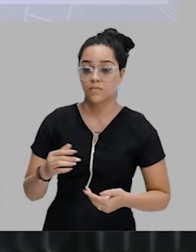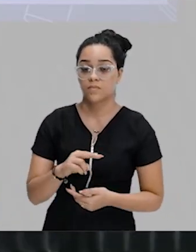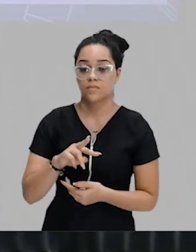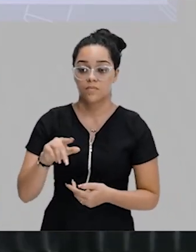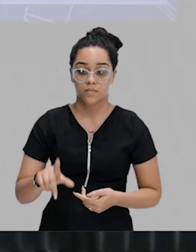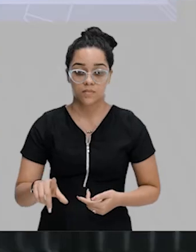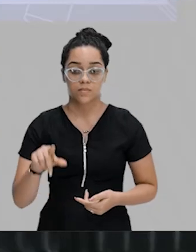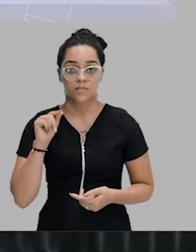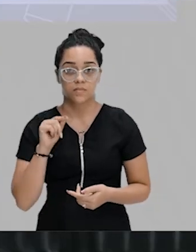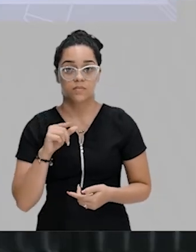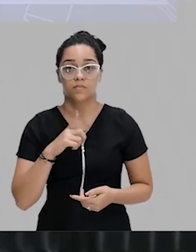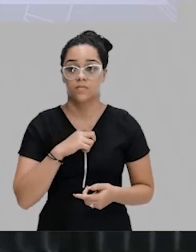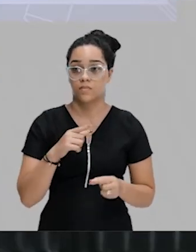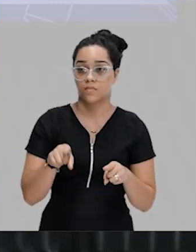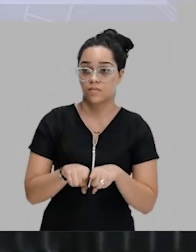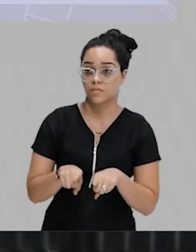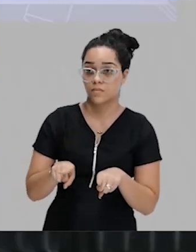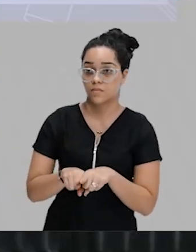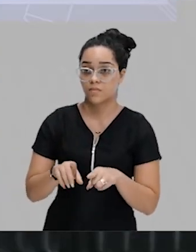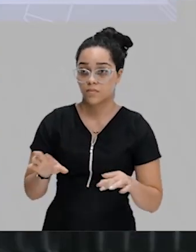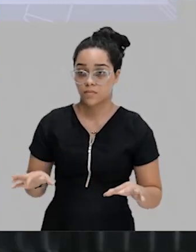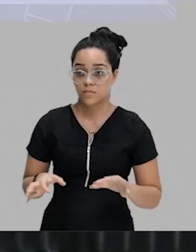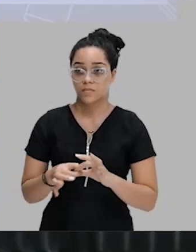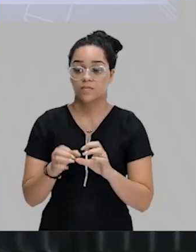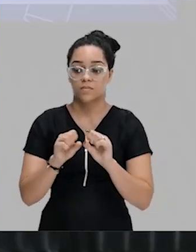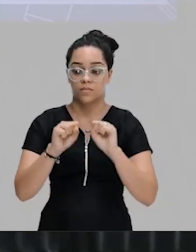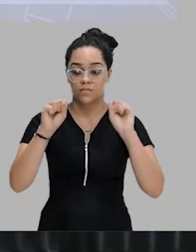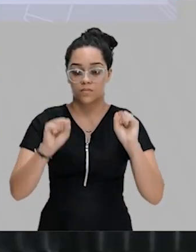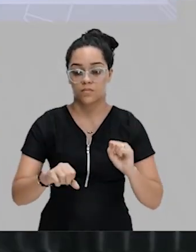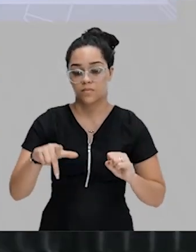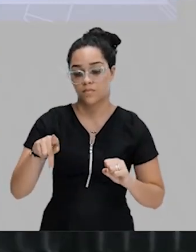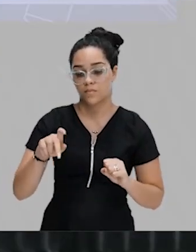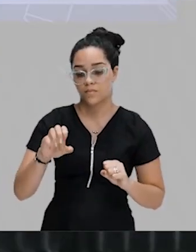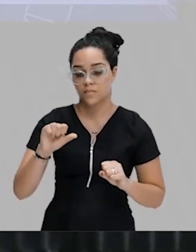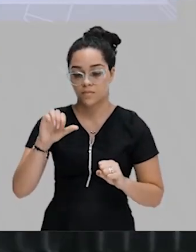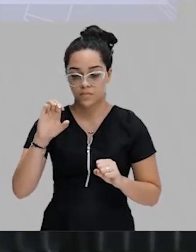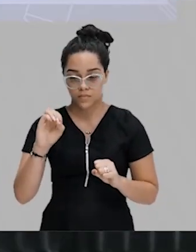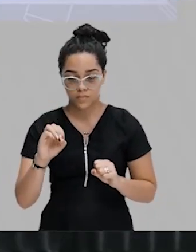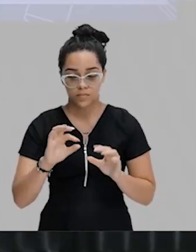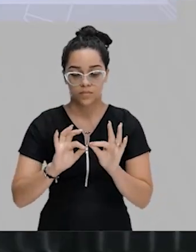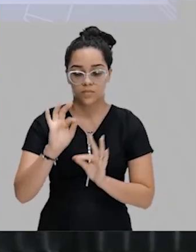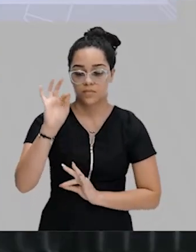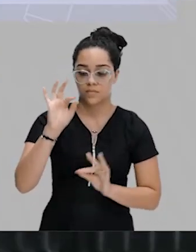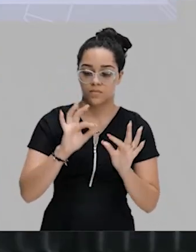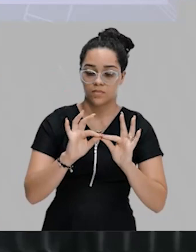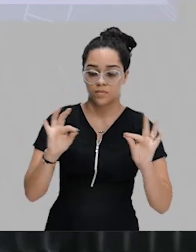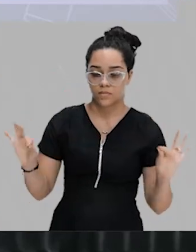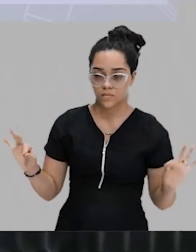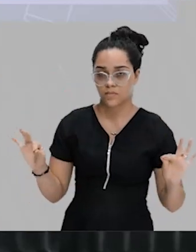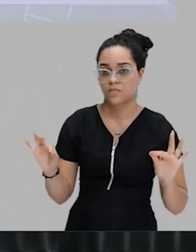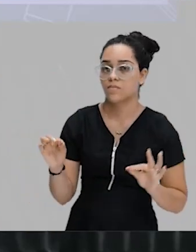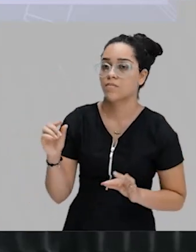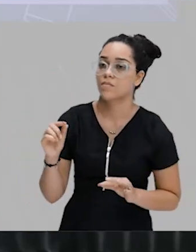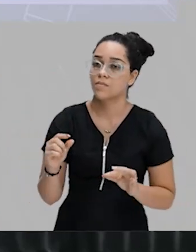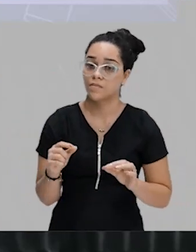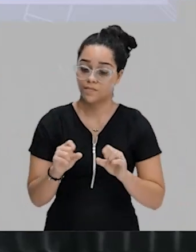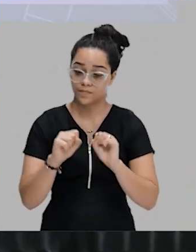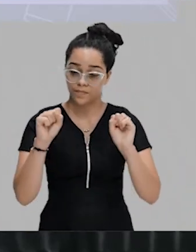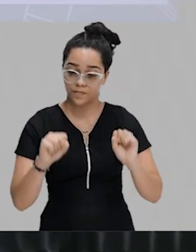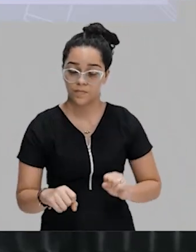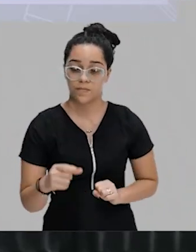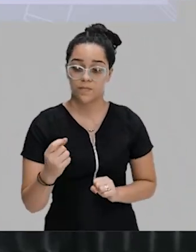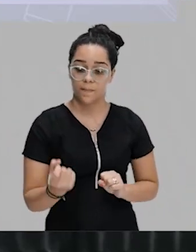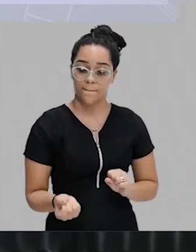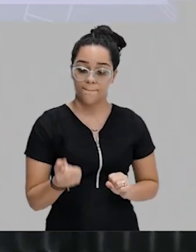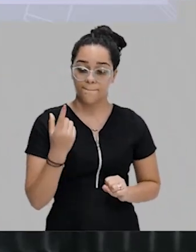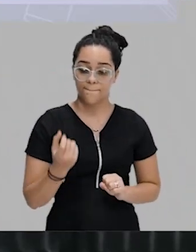definidos, nós teremos a unificação do sistema de peso e medidas, o sistema monetário